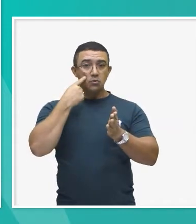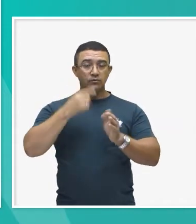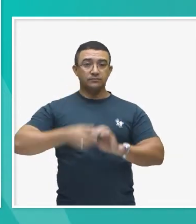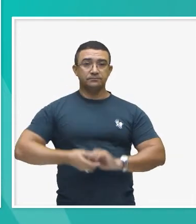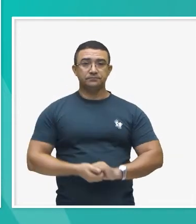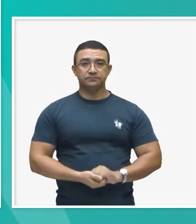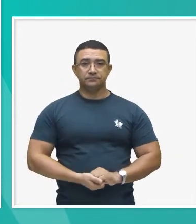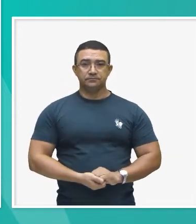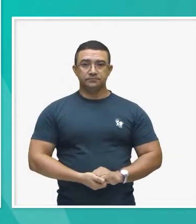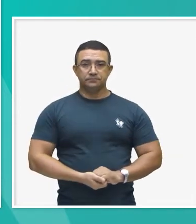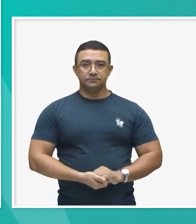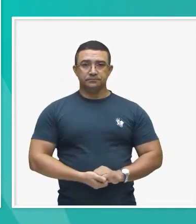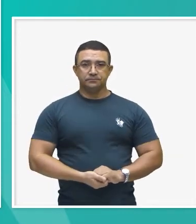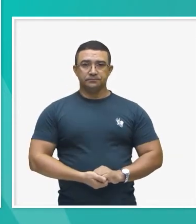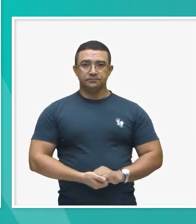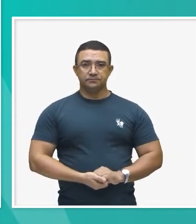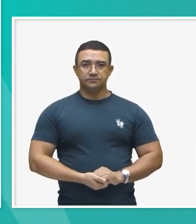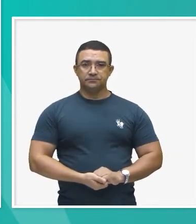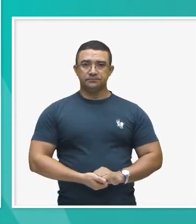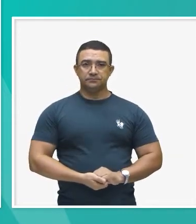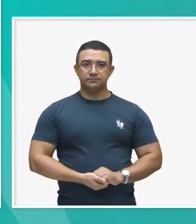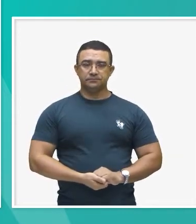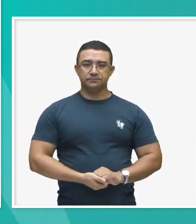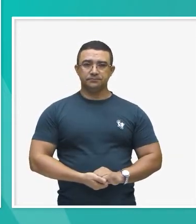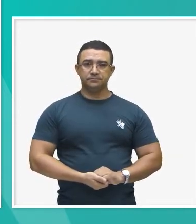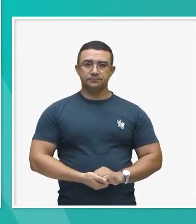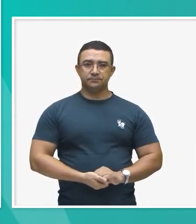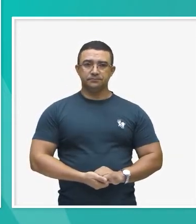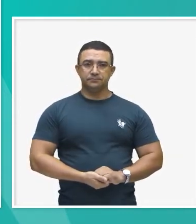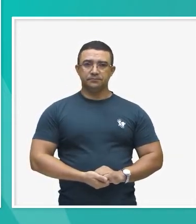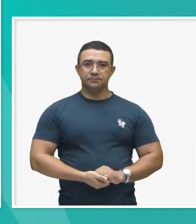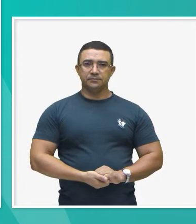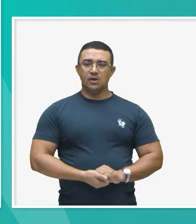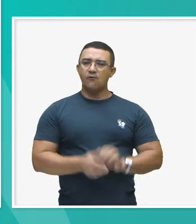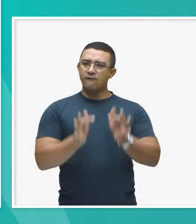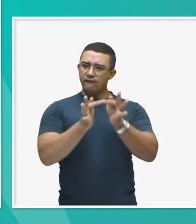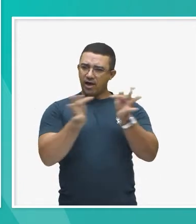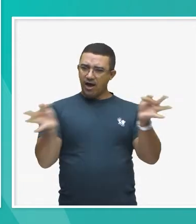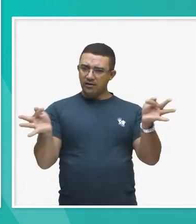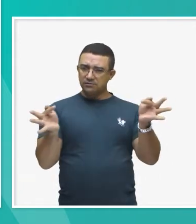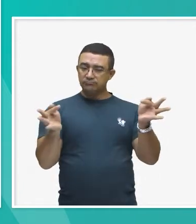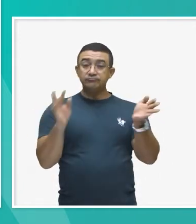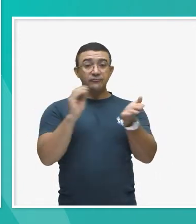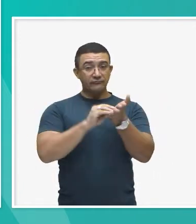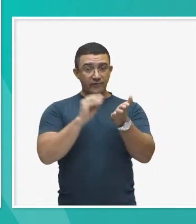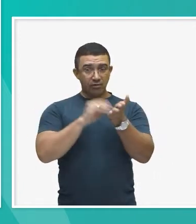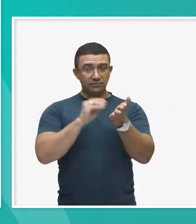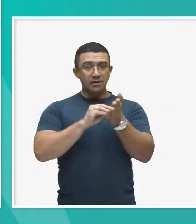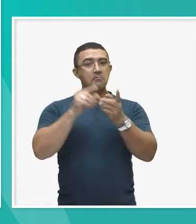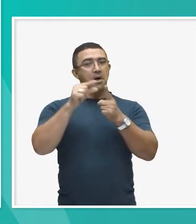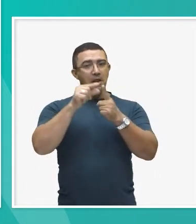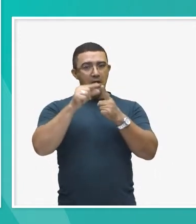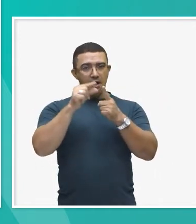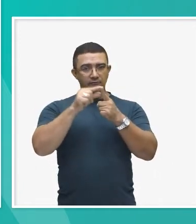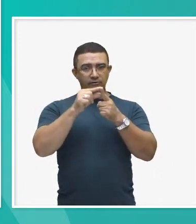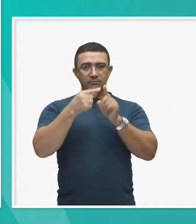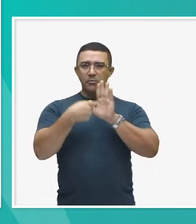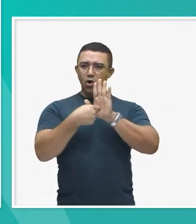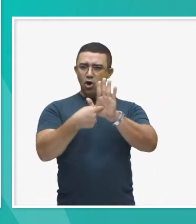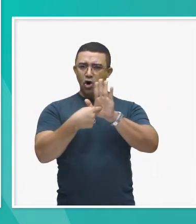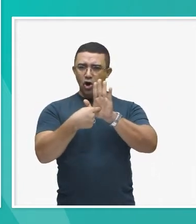interativa. Bom, complete as frases com as palavras